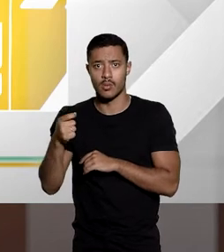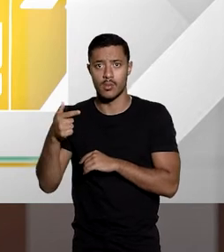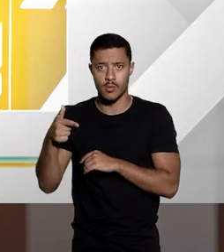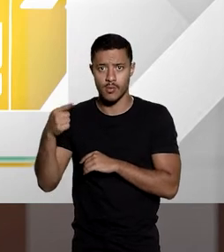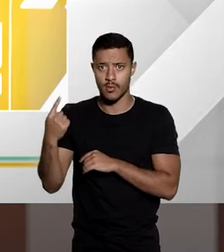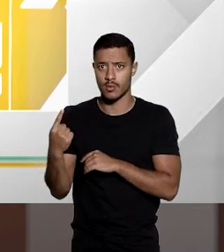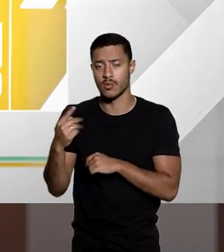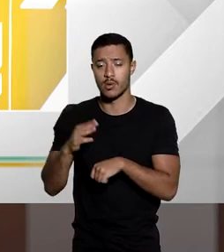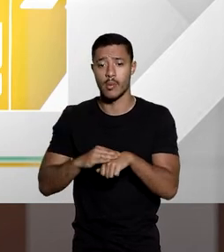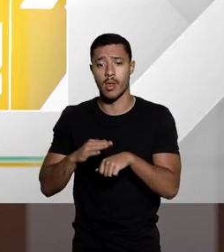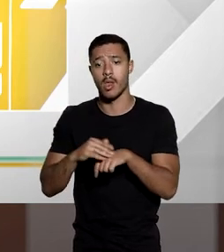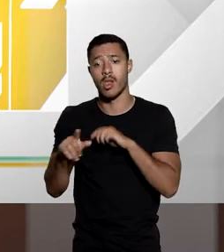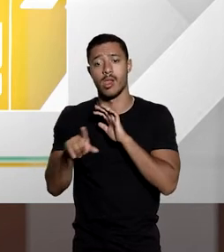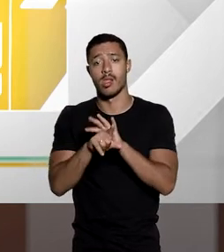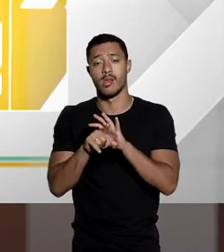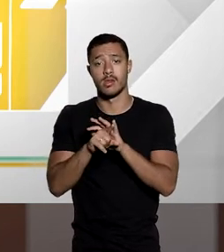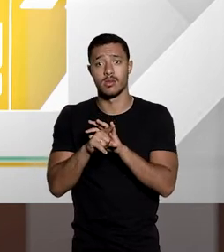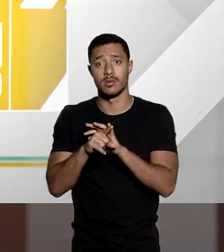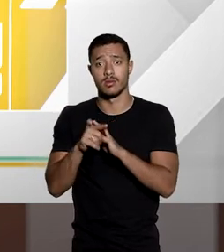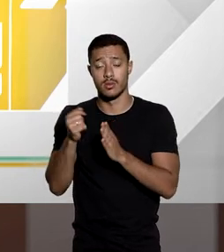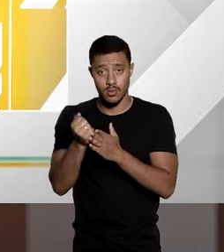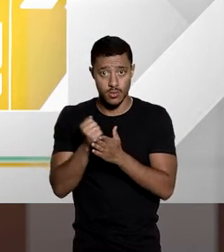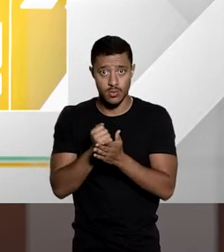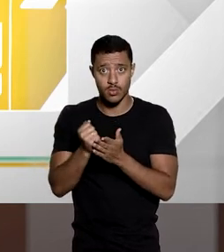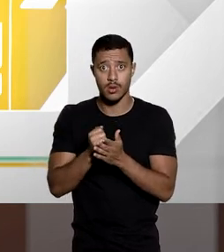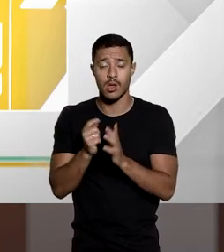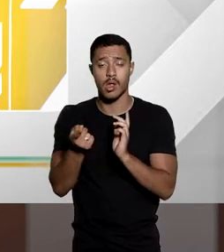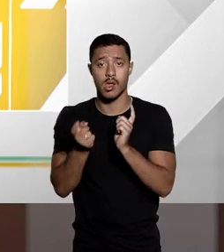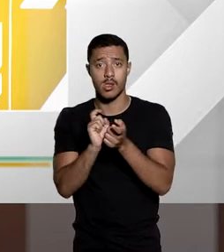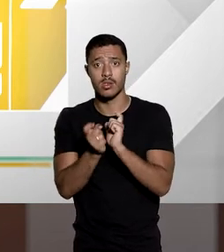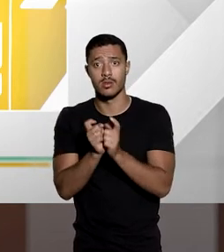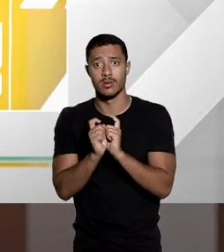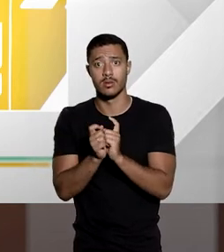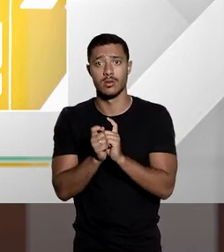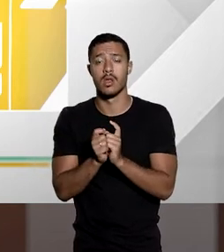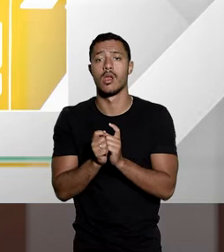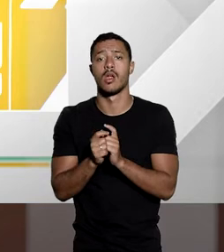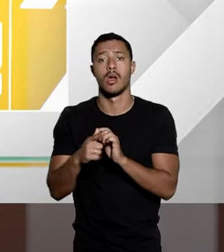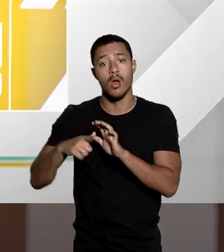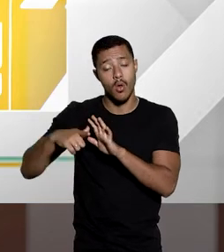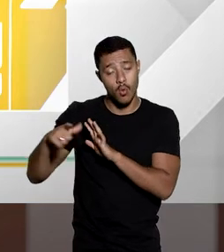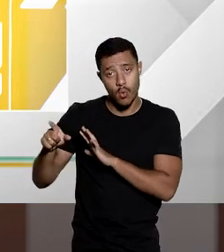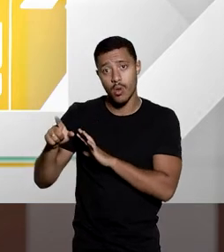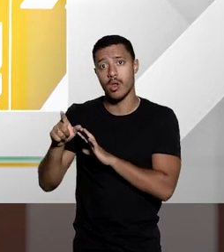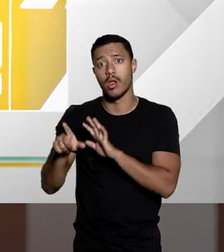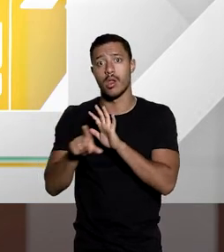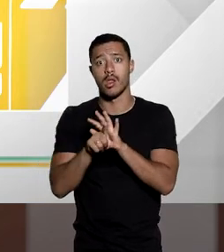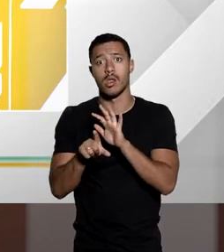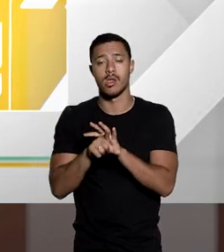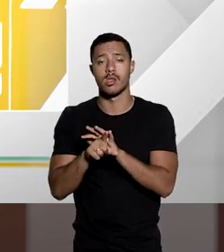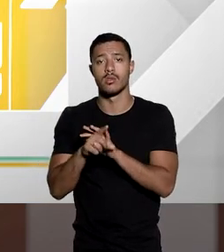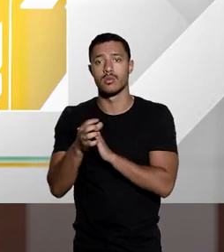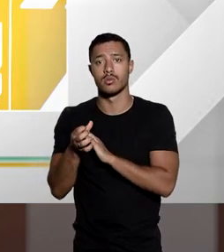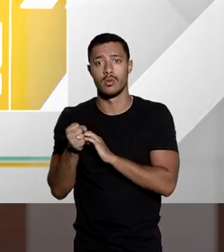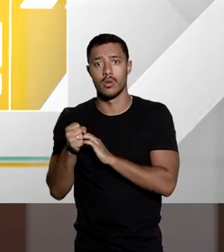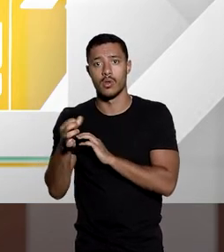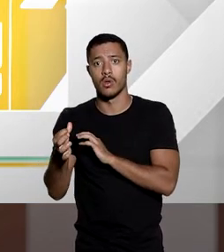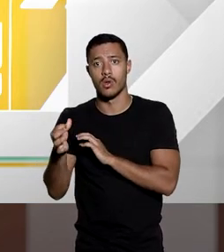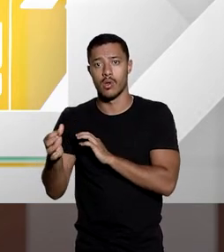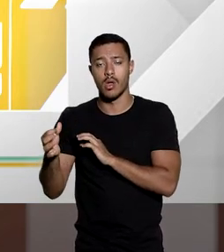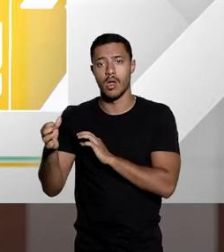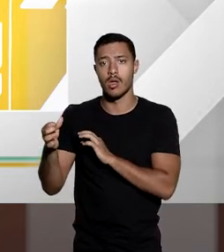2021, a chamada Lei de Licitações e Contratos Administrativos, em relação à antiga lei, a 8.666 de